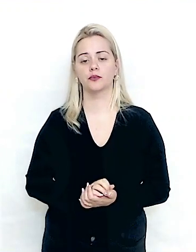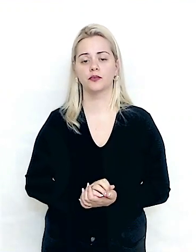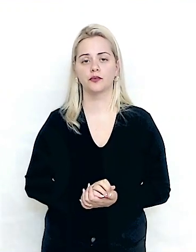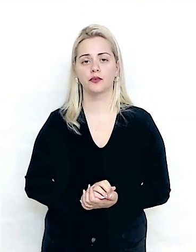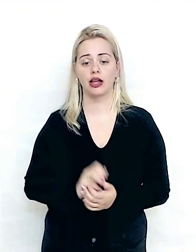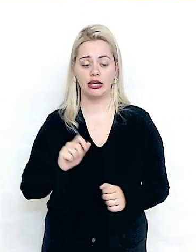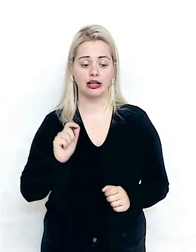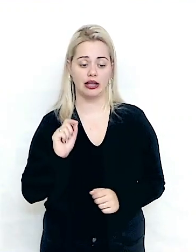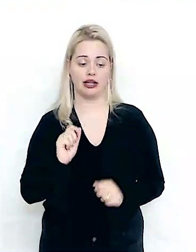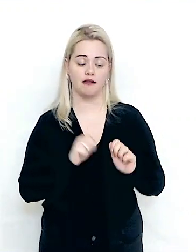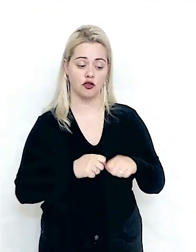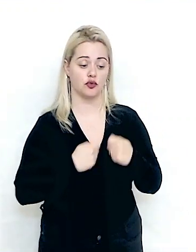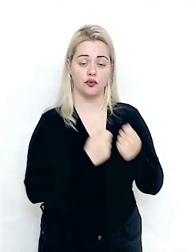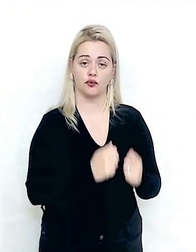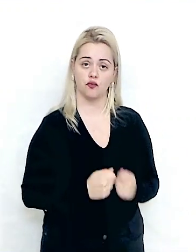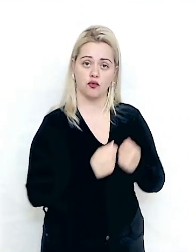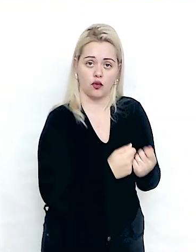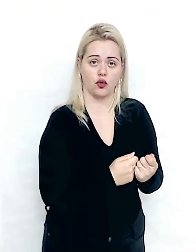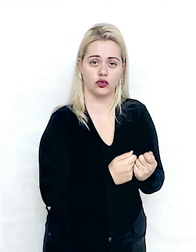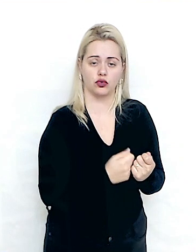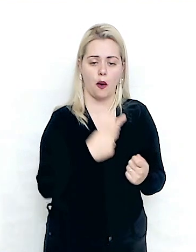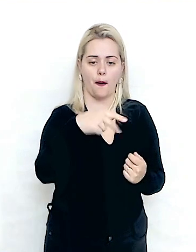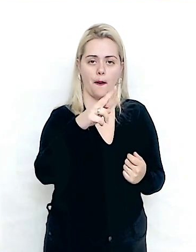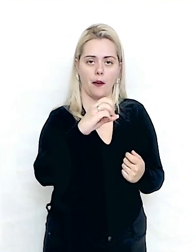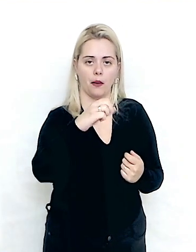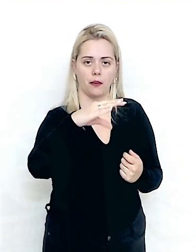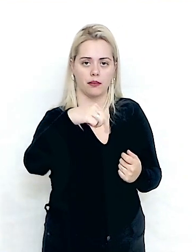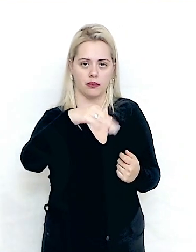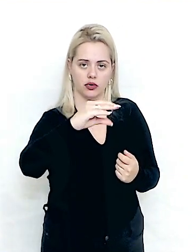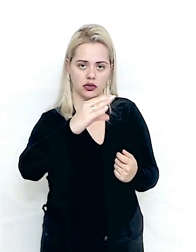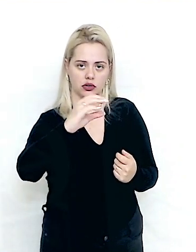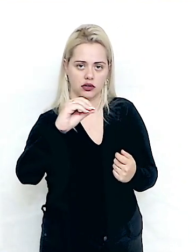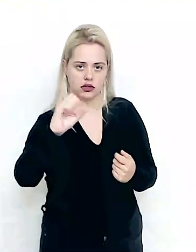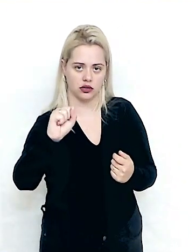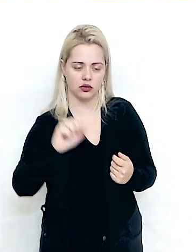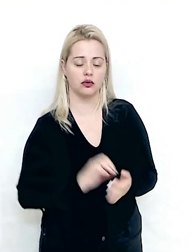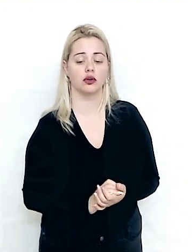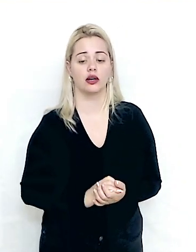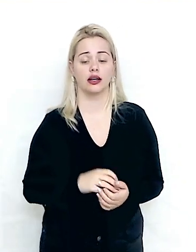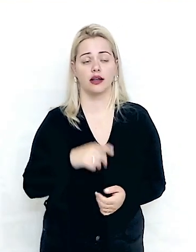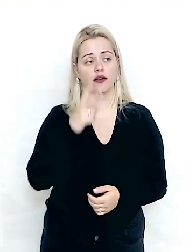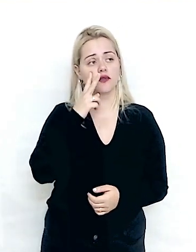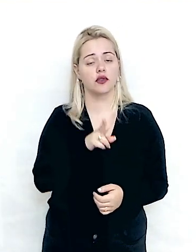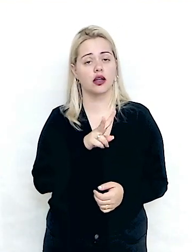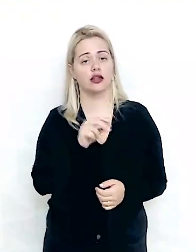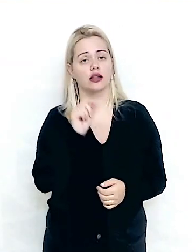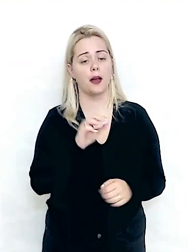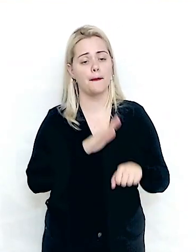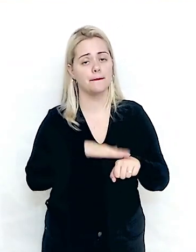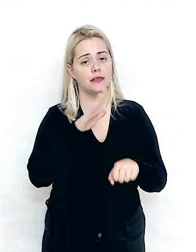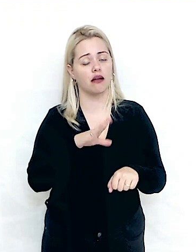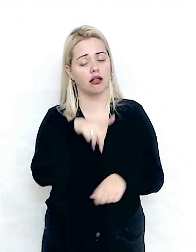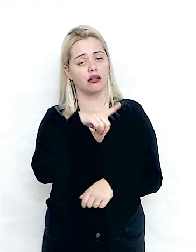E esse esforço de promoção do agro brasileiro é talvez um daqueles que mais